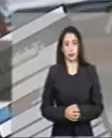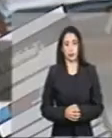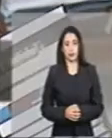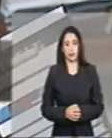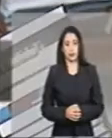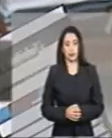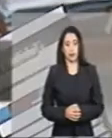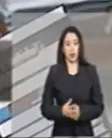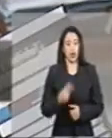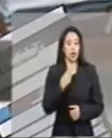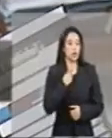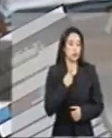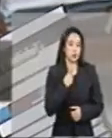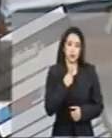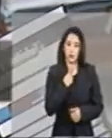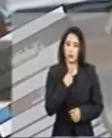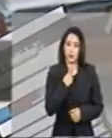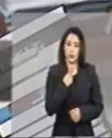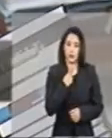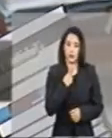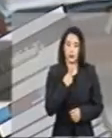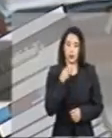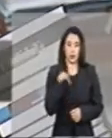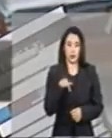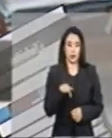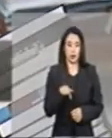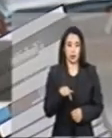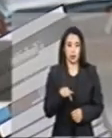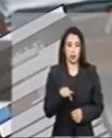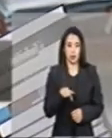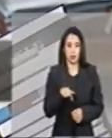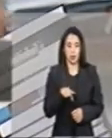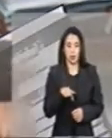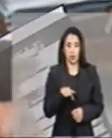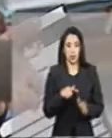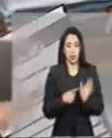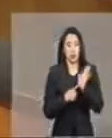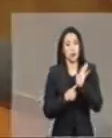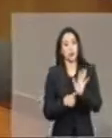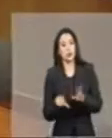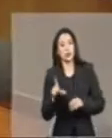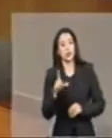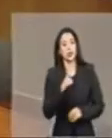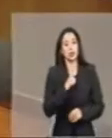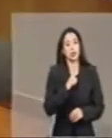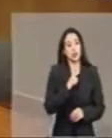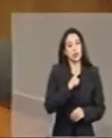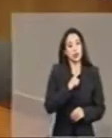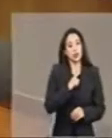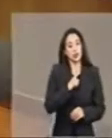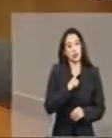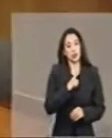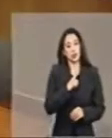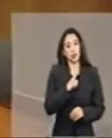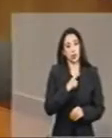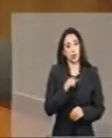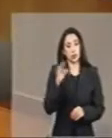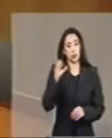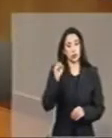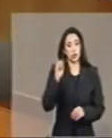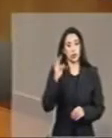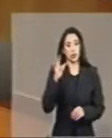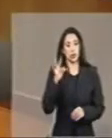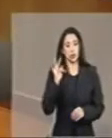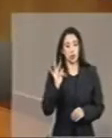Não posso aqui estabelecer que teremos em curso no Supremo um inquérito